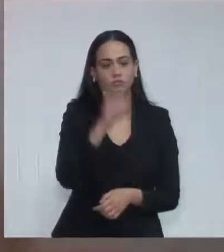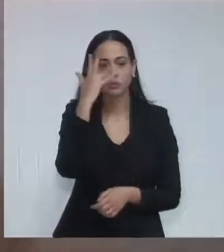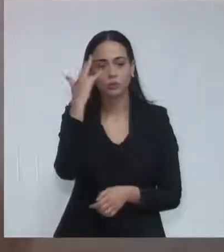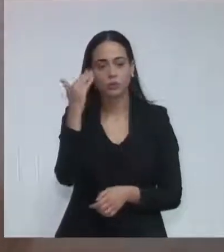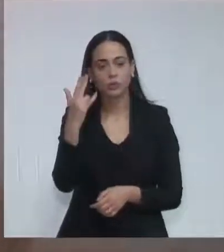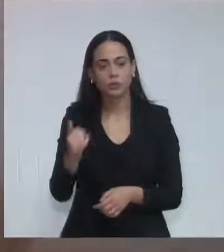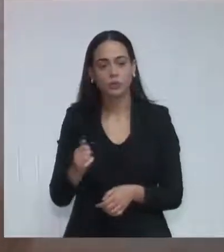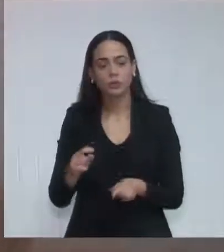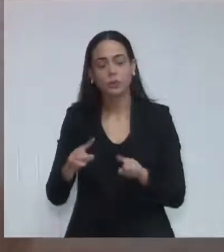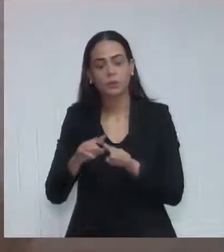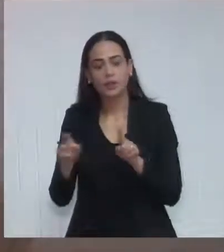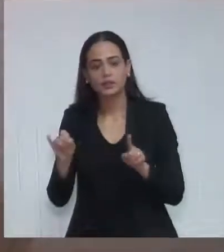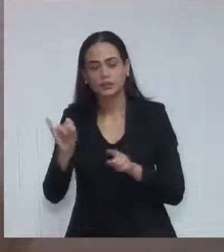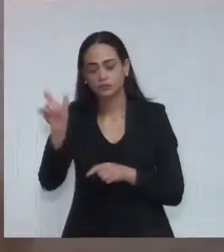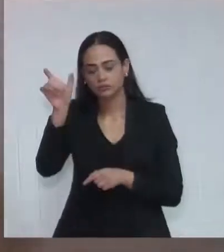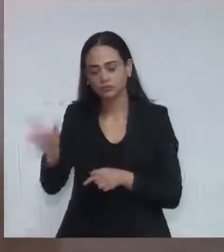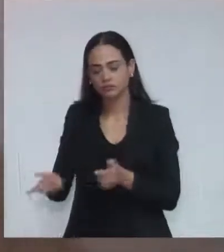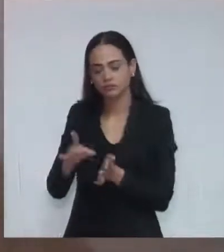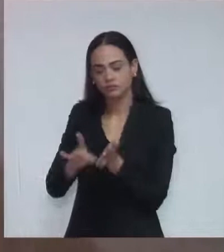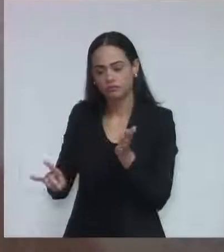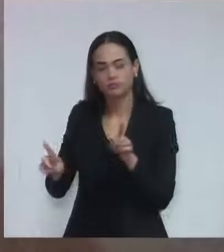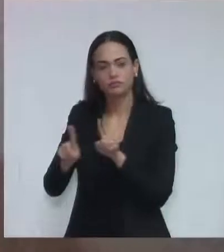os mesmos?